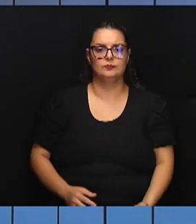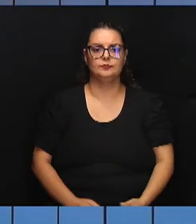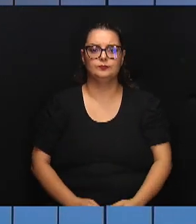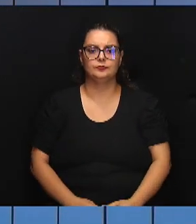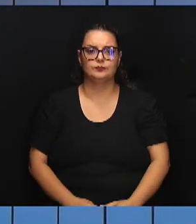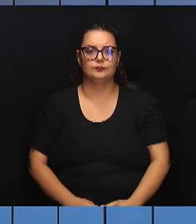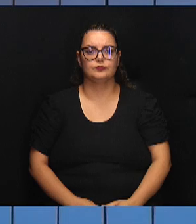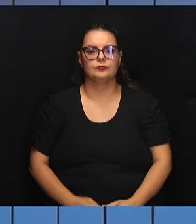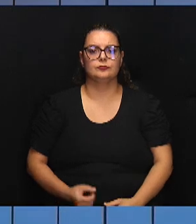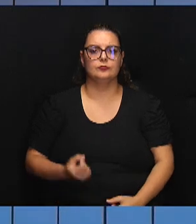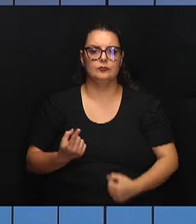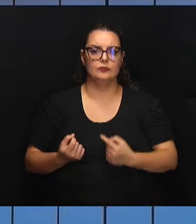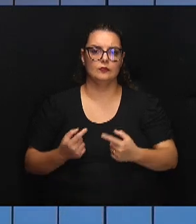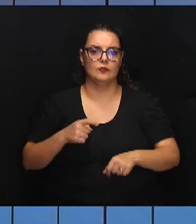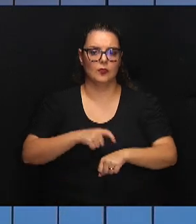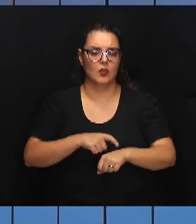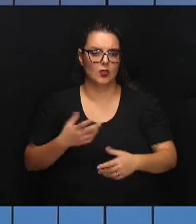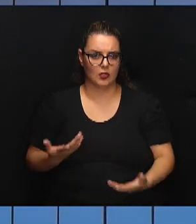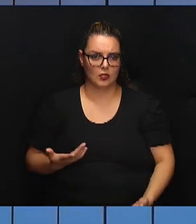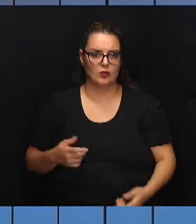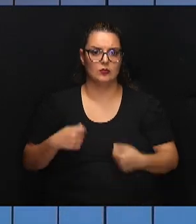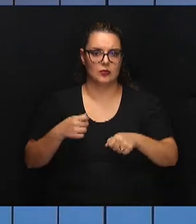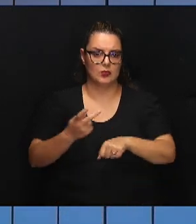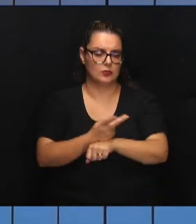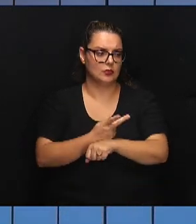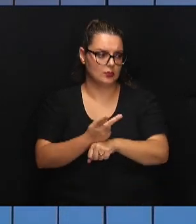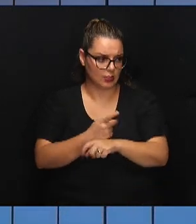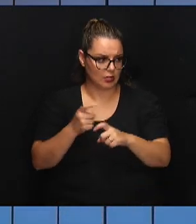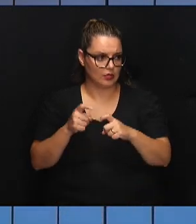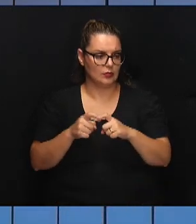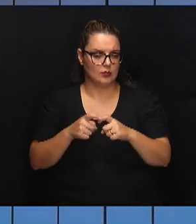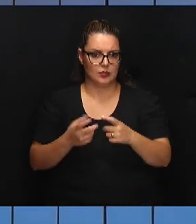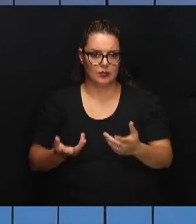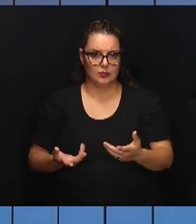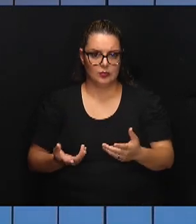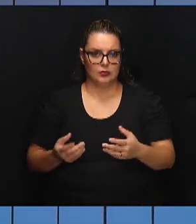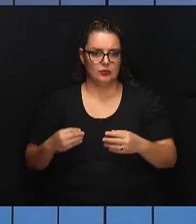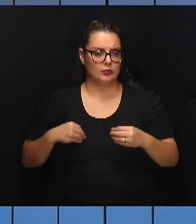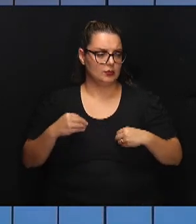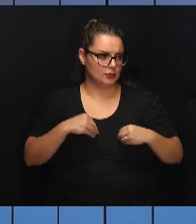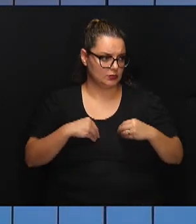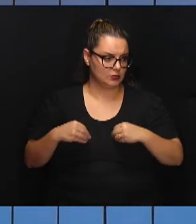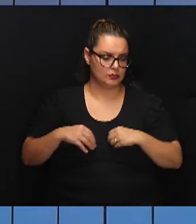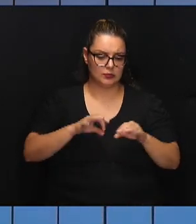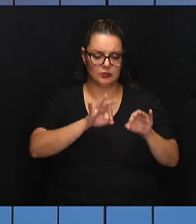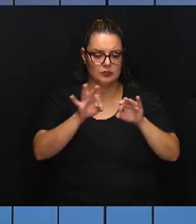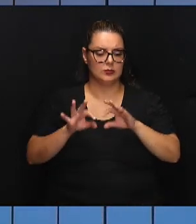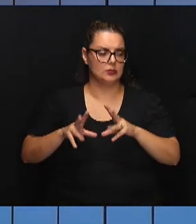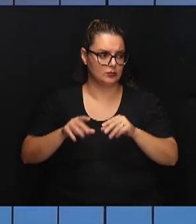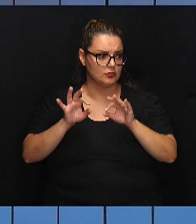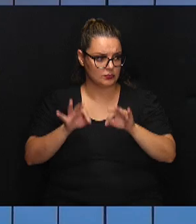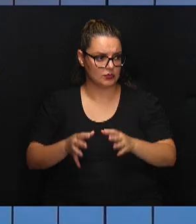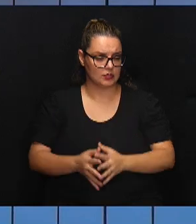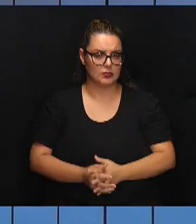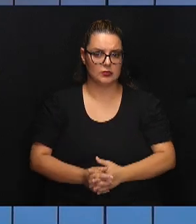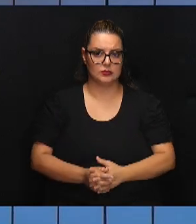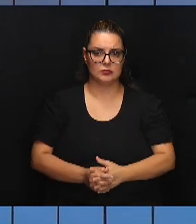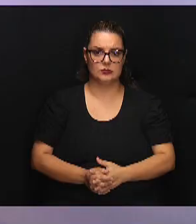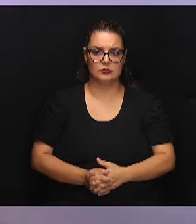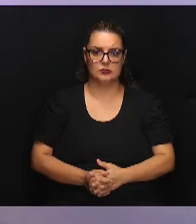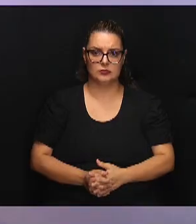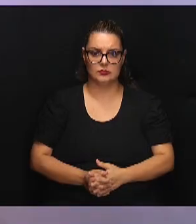Tem algum período que eles devem procurar o médico para fazer os exames, para ver se está tudo certo?